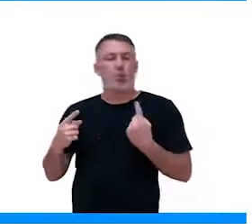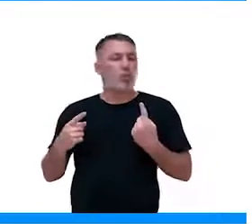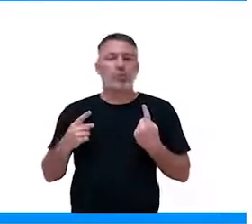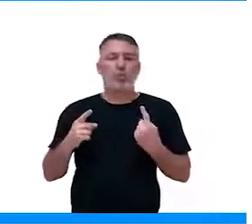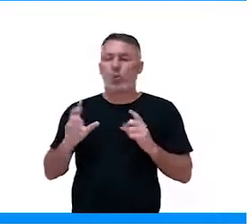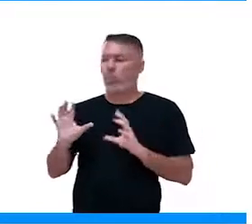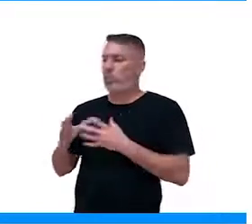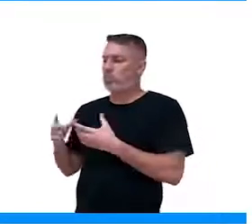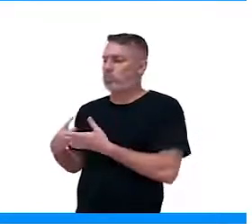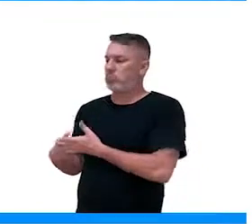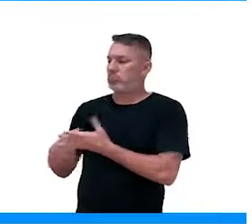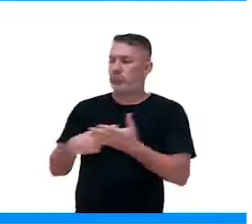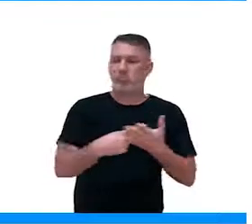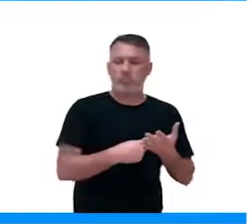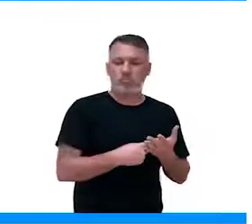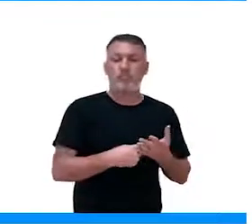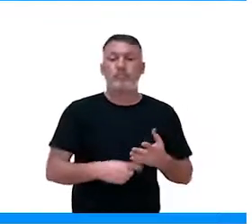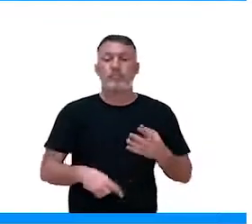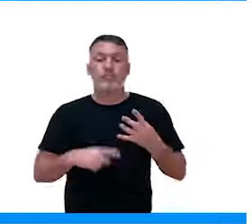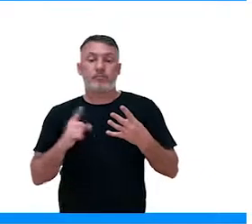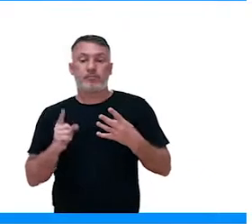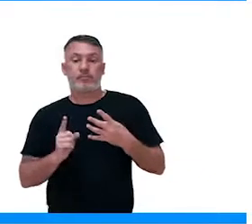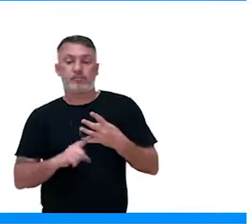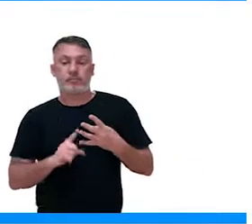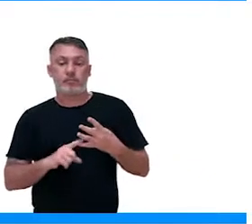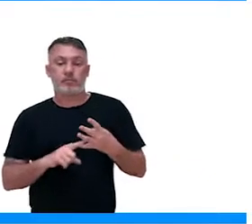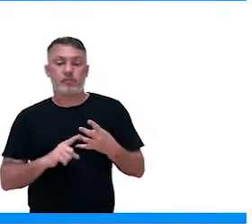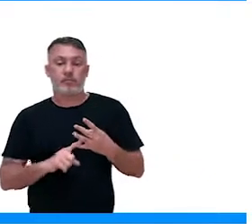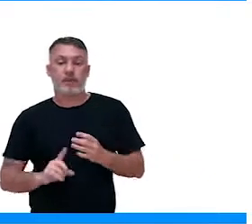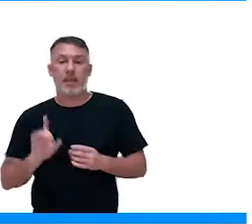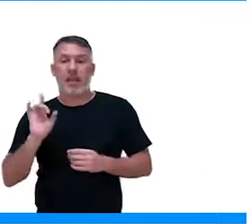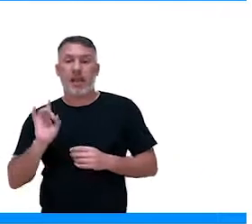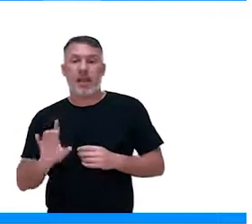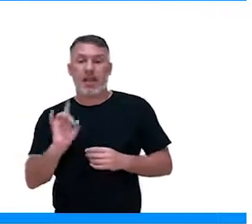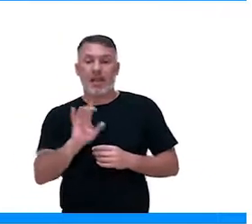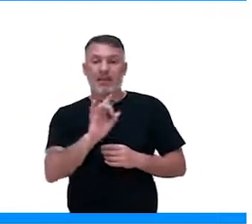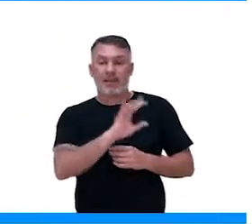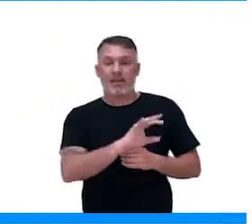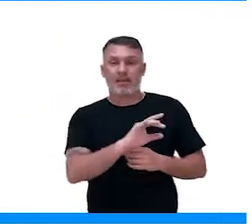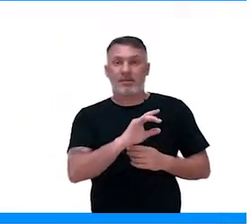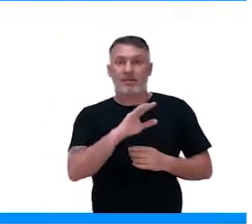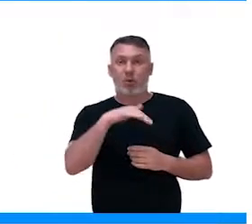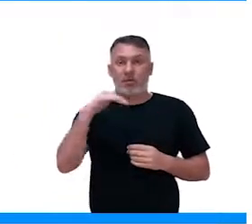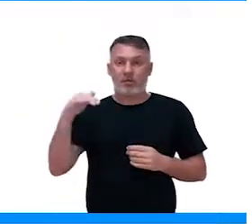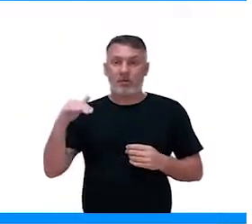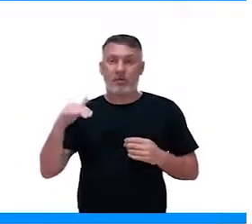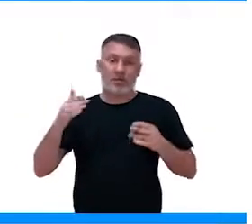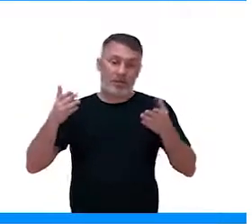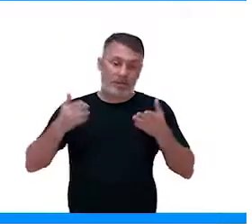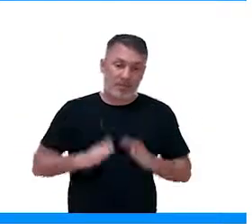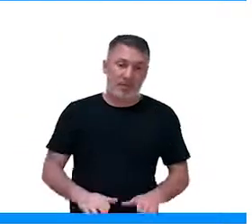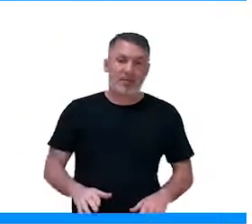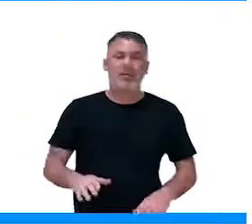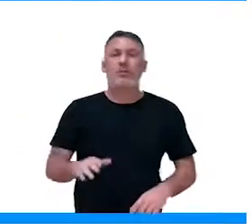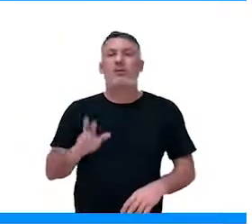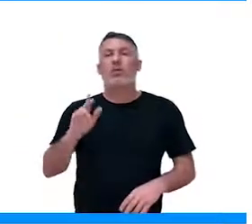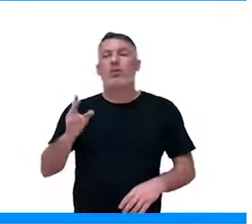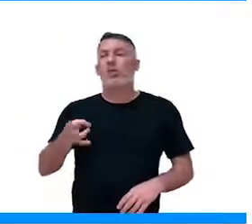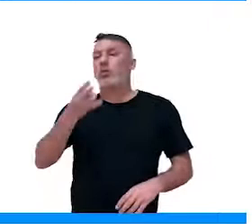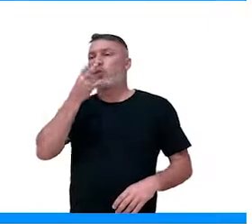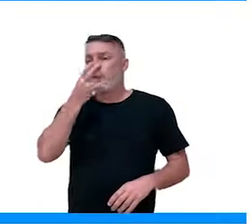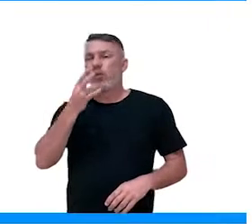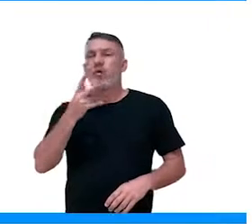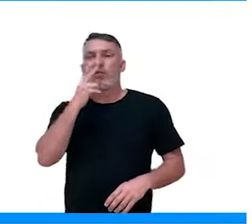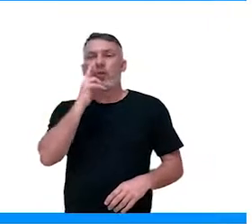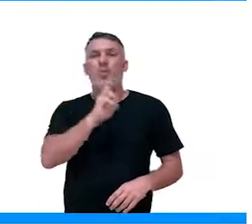muitos seres humanos. Cada indivíduo que nasce, eles batizam com um novo nome. É como se cada um tivesse um nome, né, ali